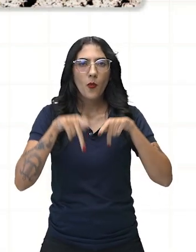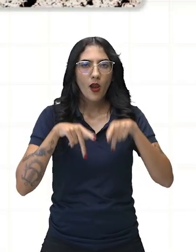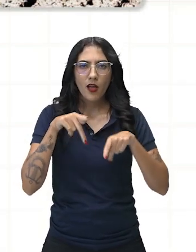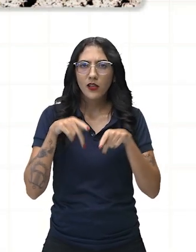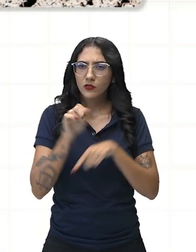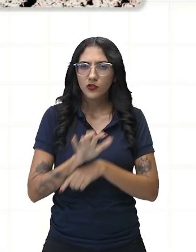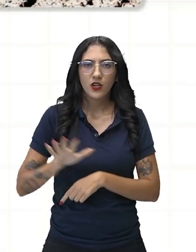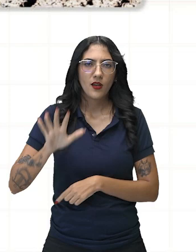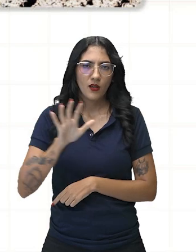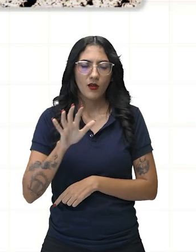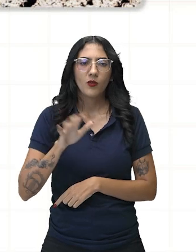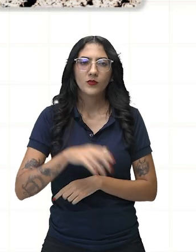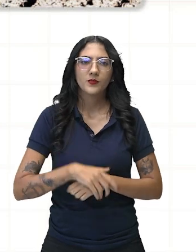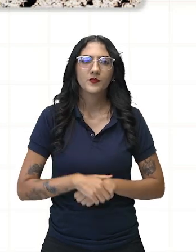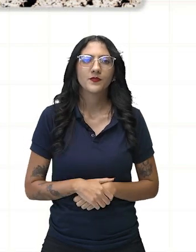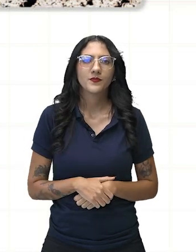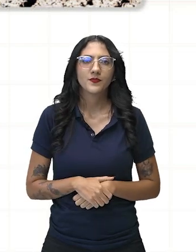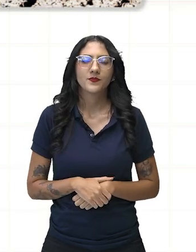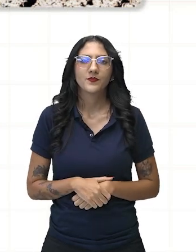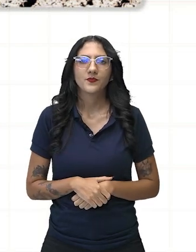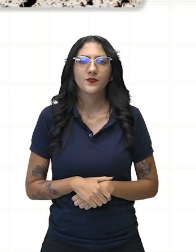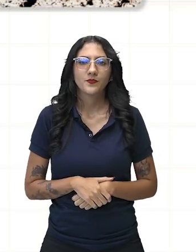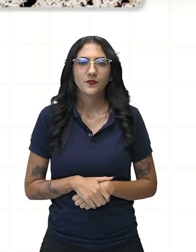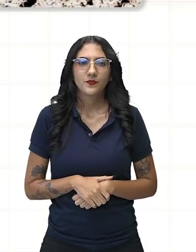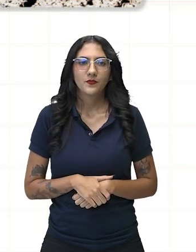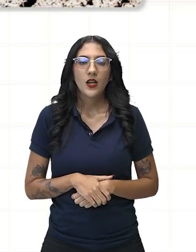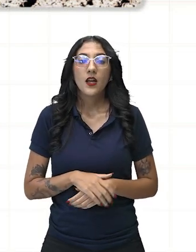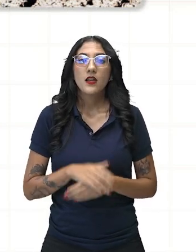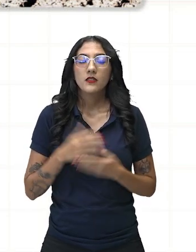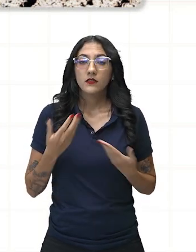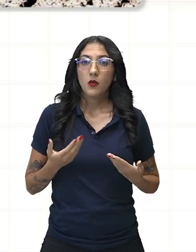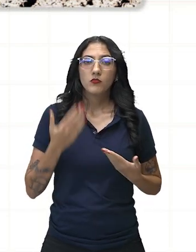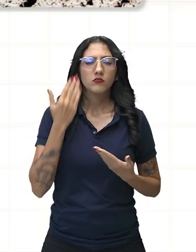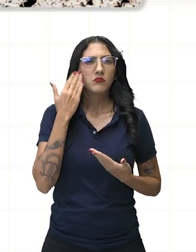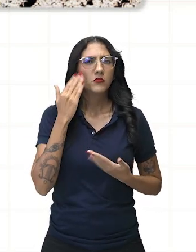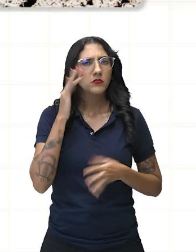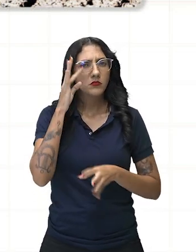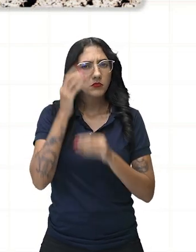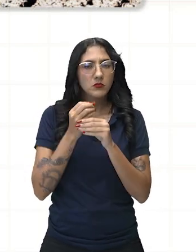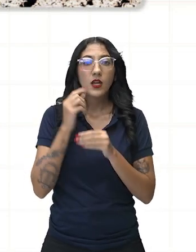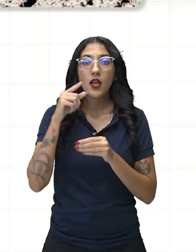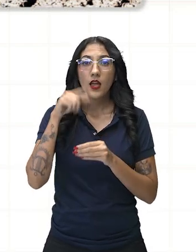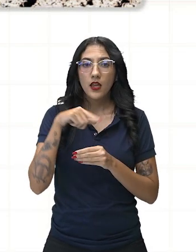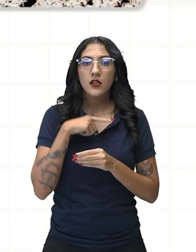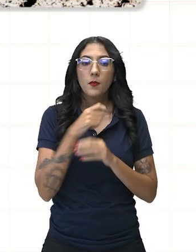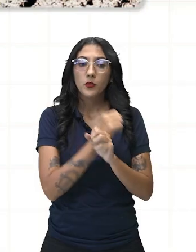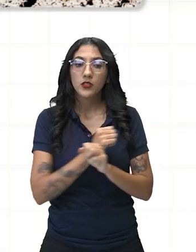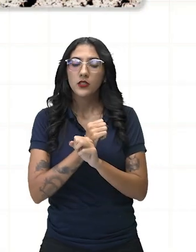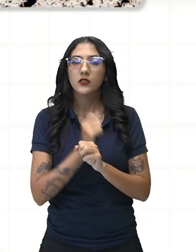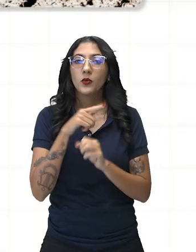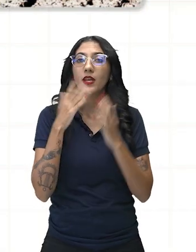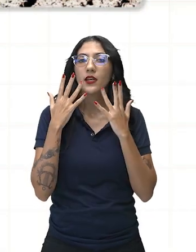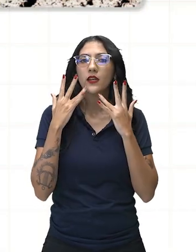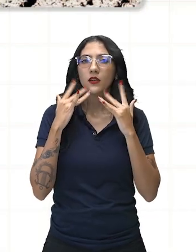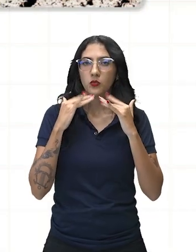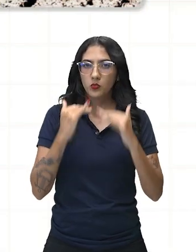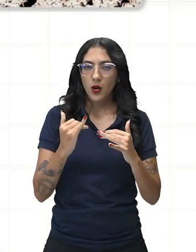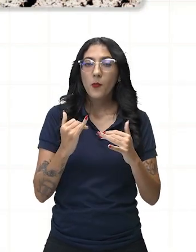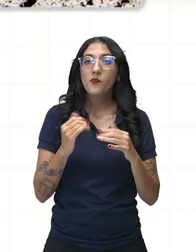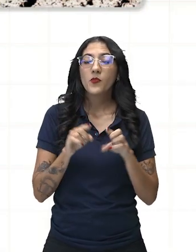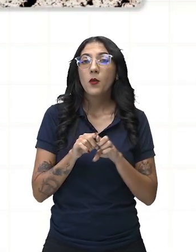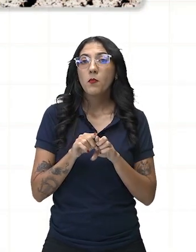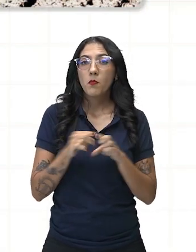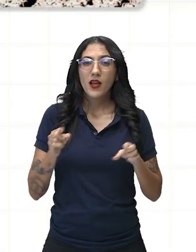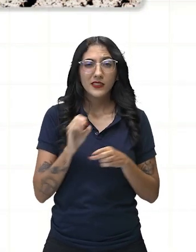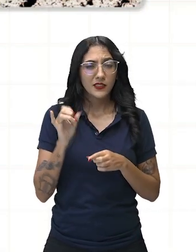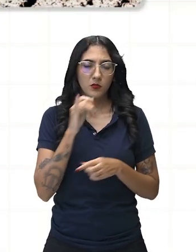forma geral. Então, entenda que o efeito estufa ele é positivo, ele é bom. Quando a gente intensifica o